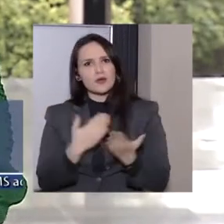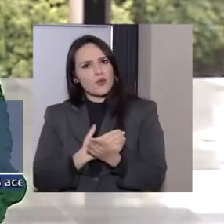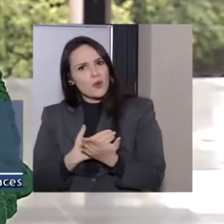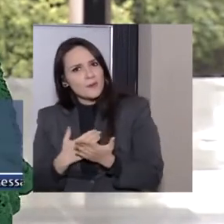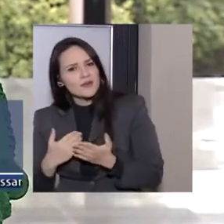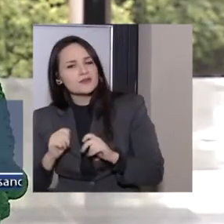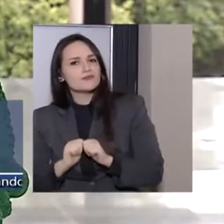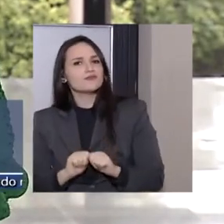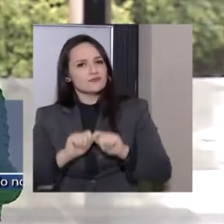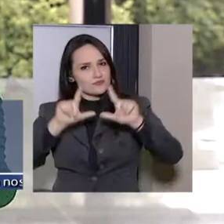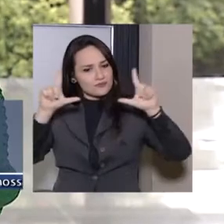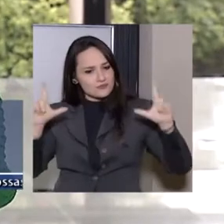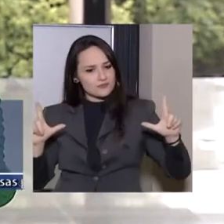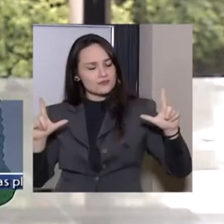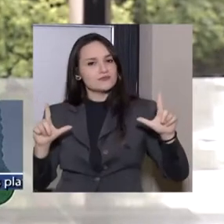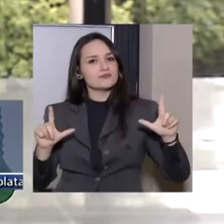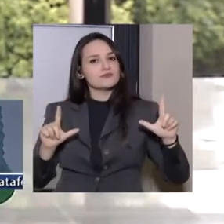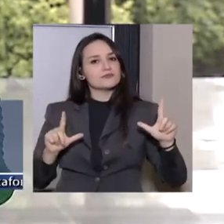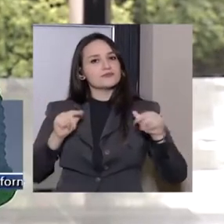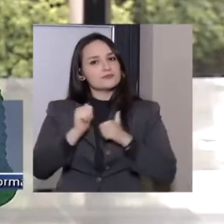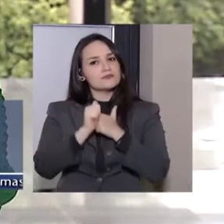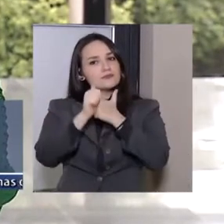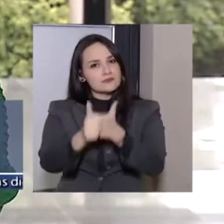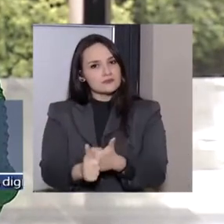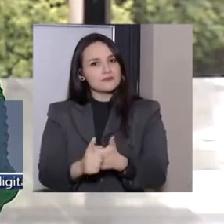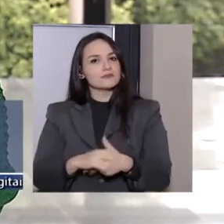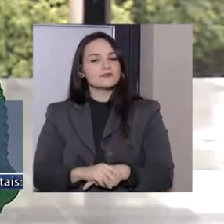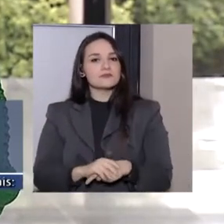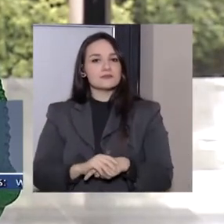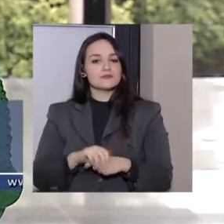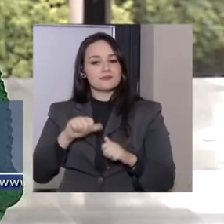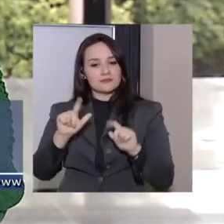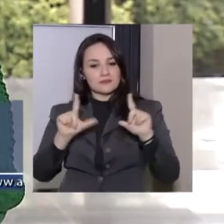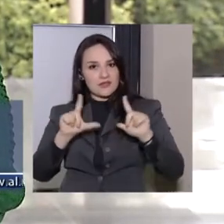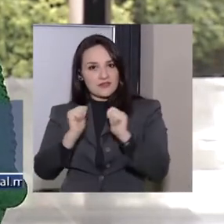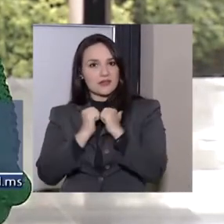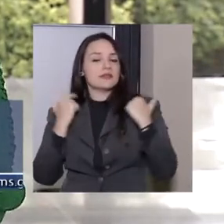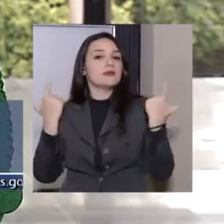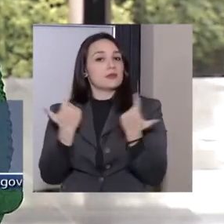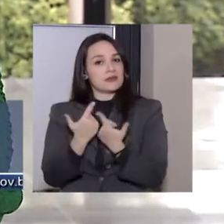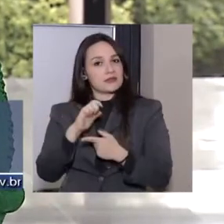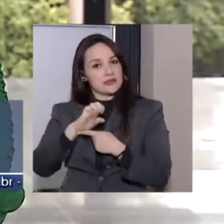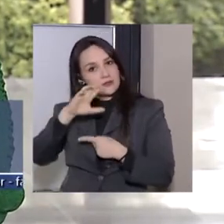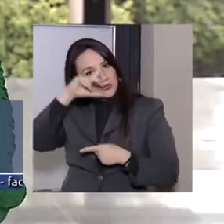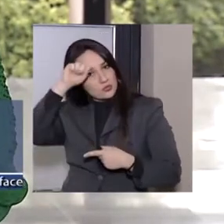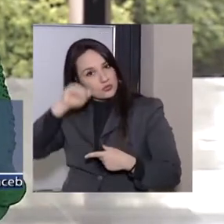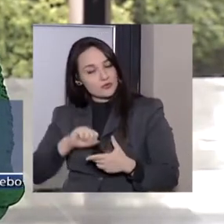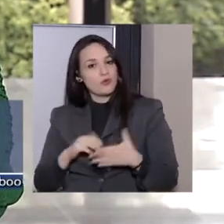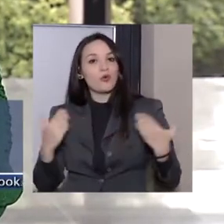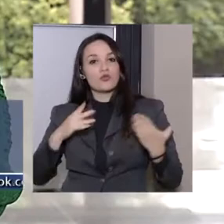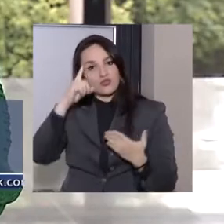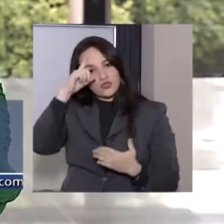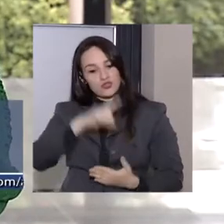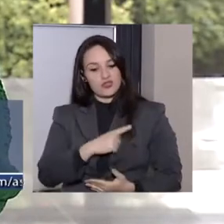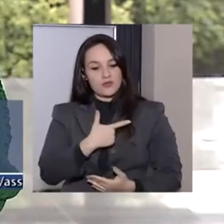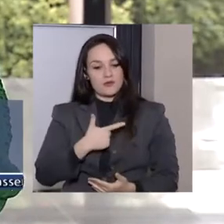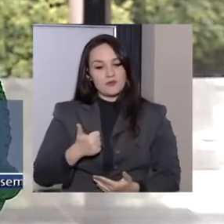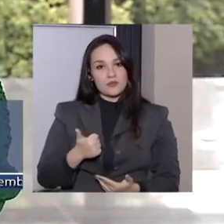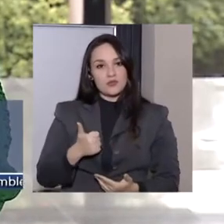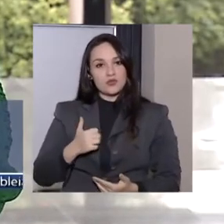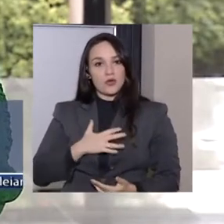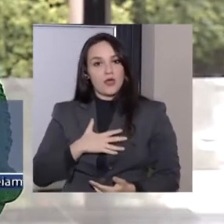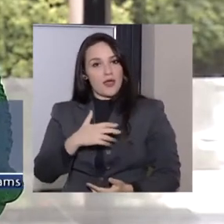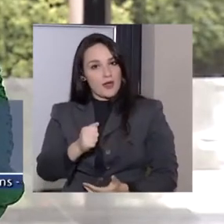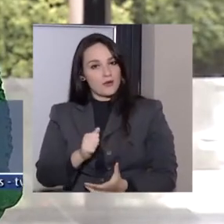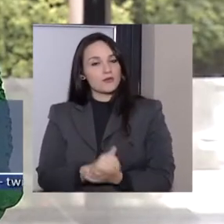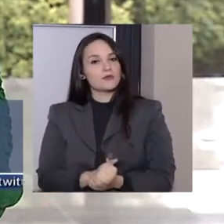estar ligado aí na nossa programação da TV Assembleia Legislativa. Hoje, dia 21 de